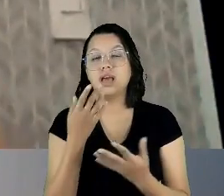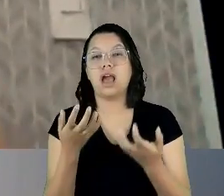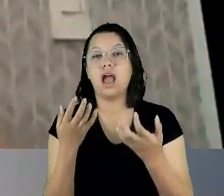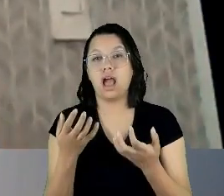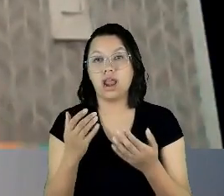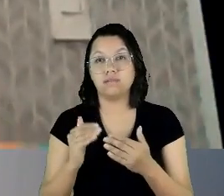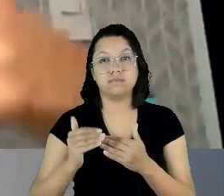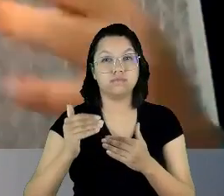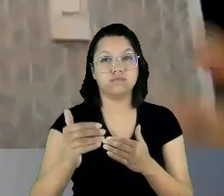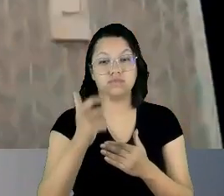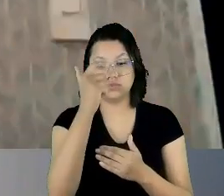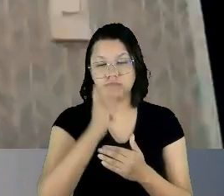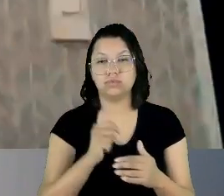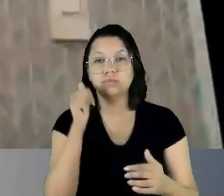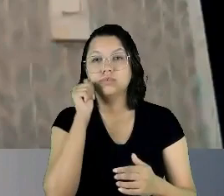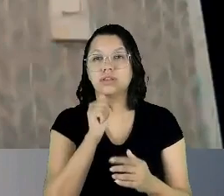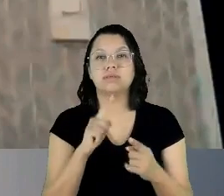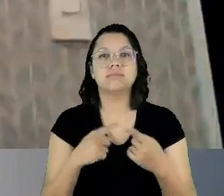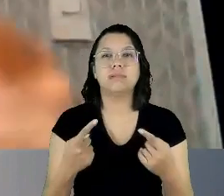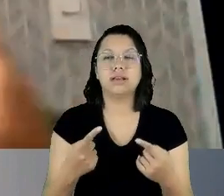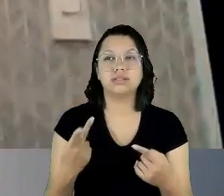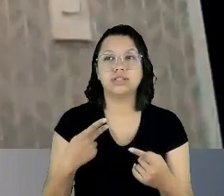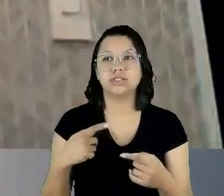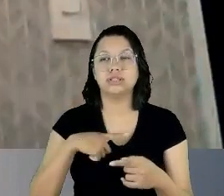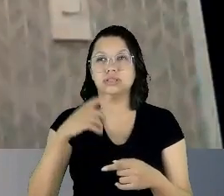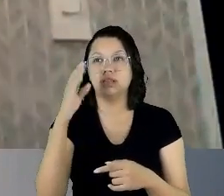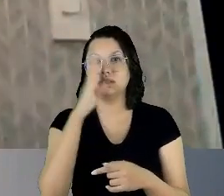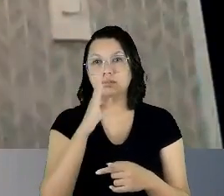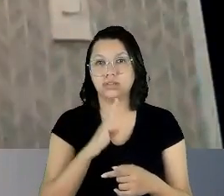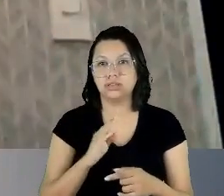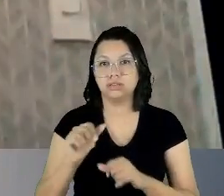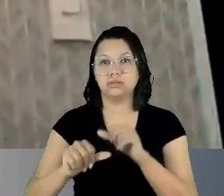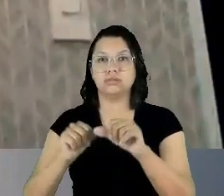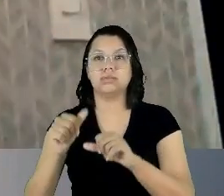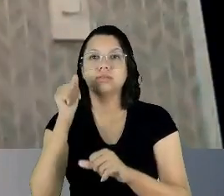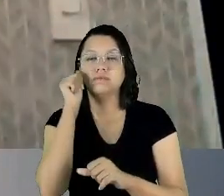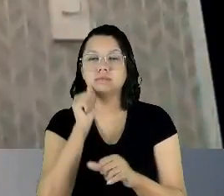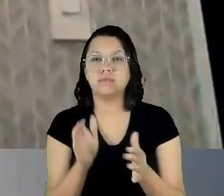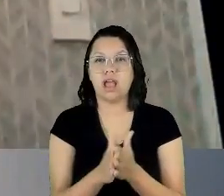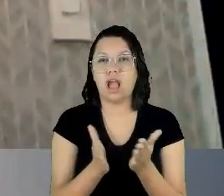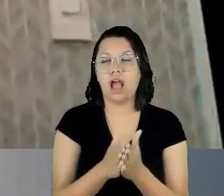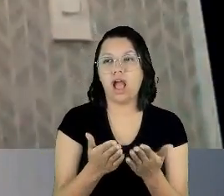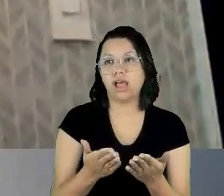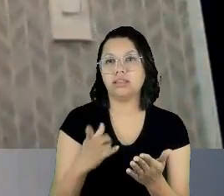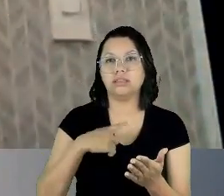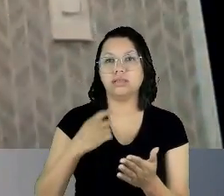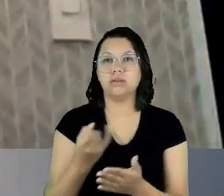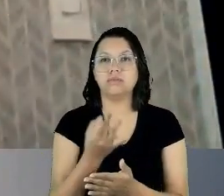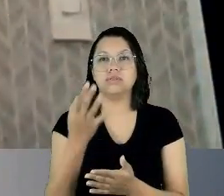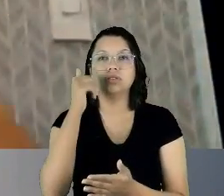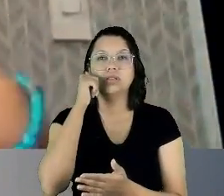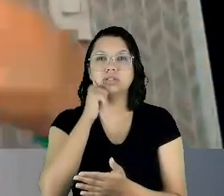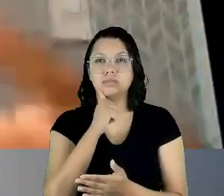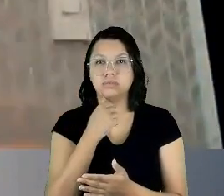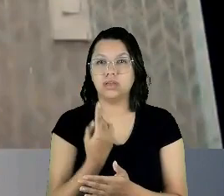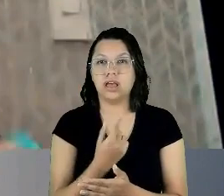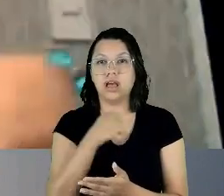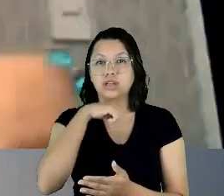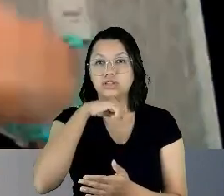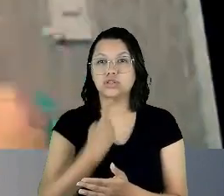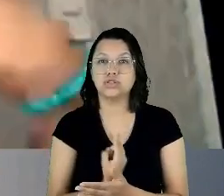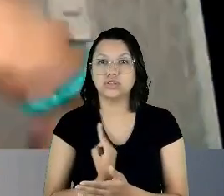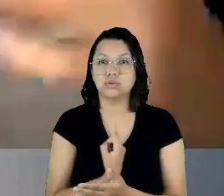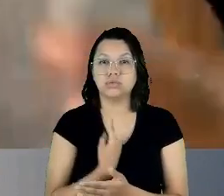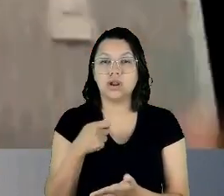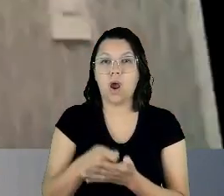queremos progredir enquanto mulheres. Mas a gente tem no Brasil a feminilização da pobreza, a gente tem uma taxa de mães solteiras, né, que